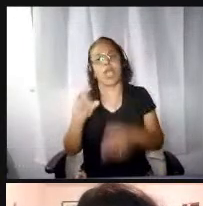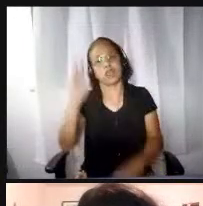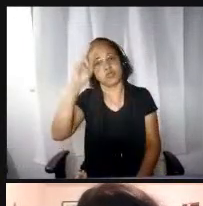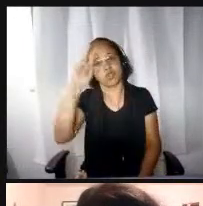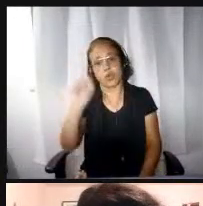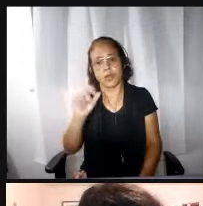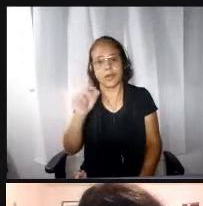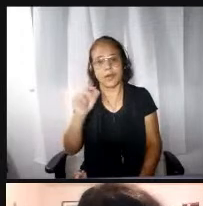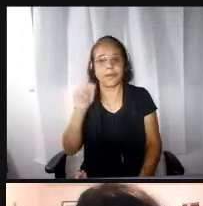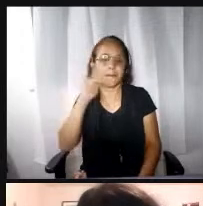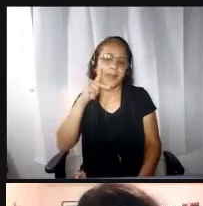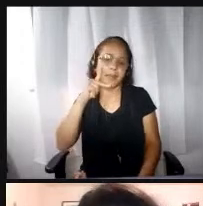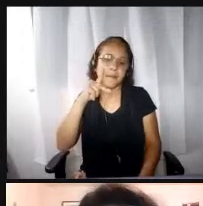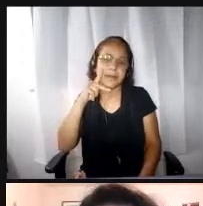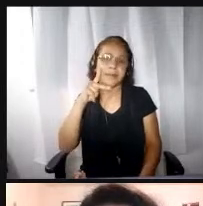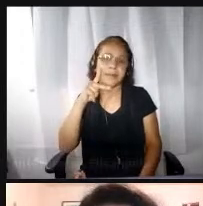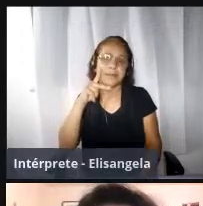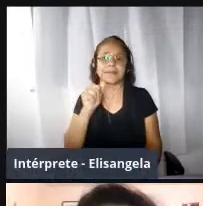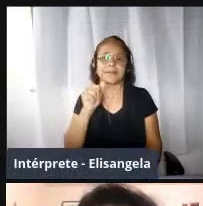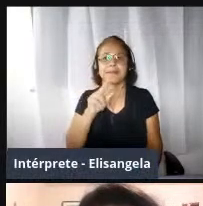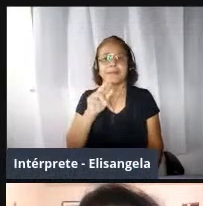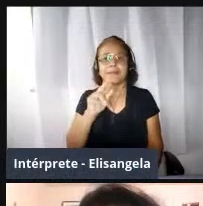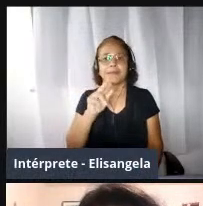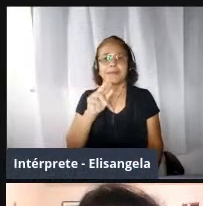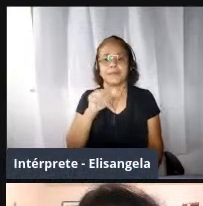discussão sobre as cotas. Olha, Fabiana!